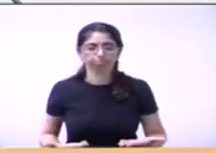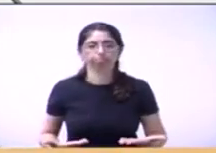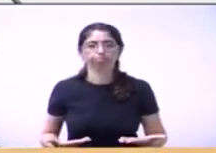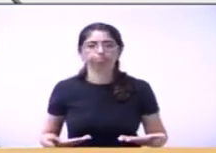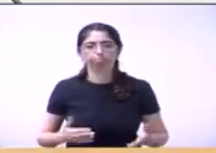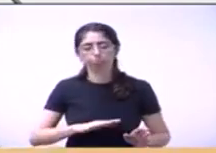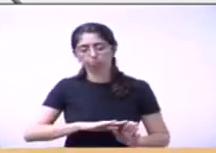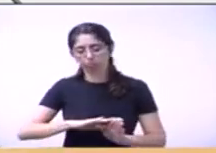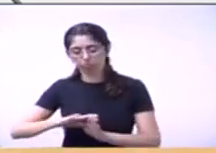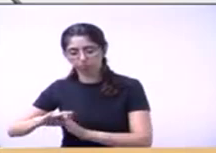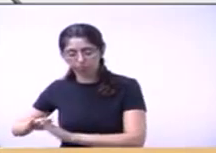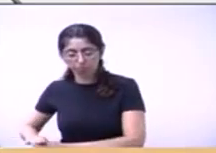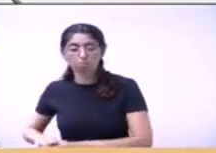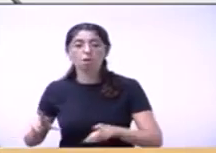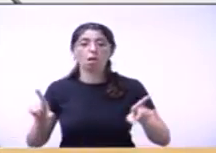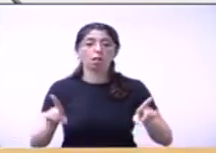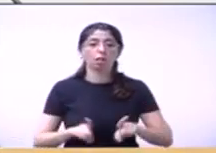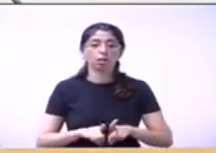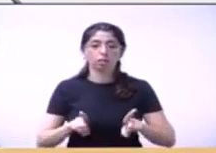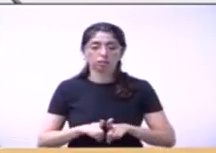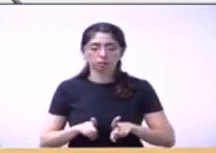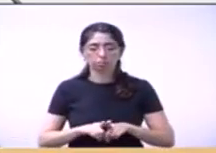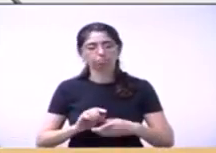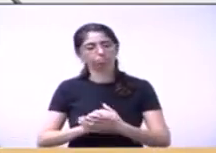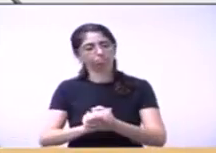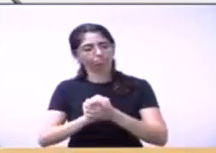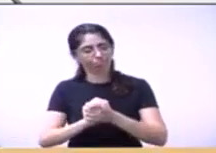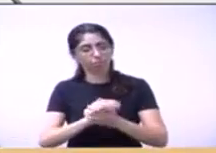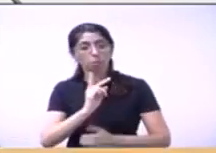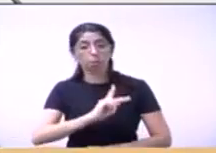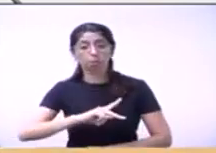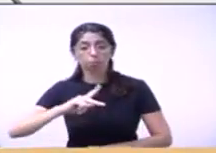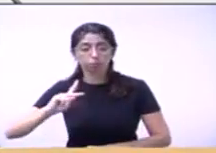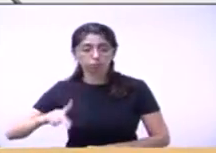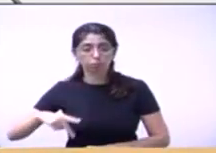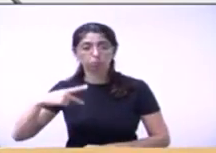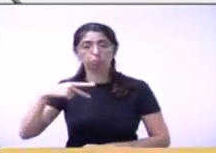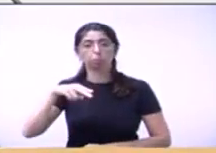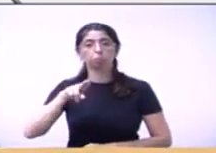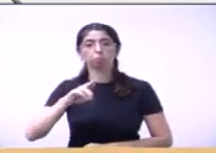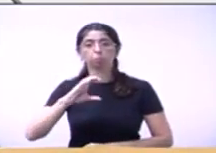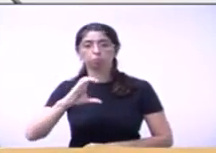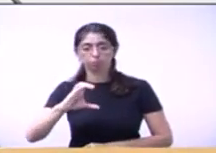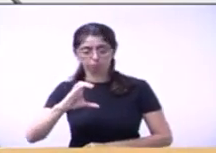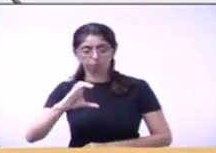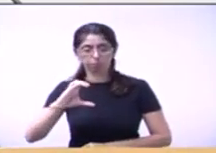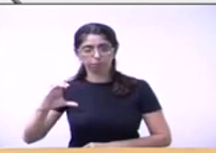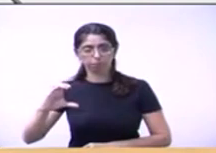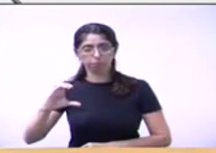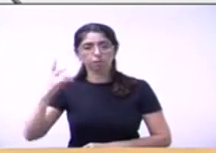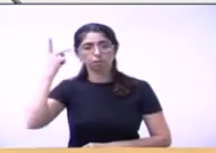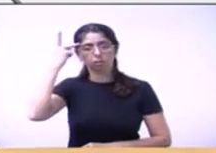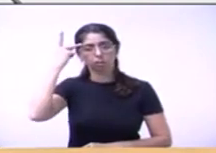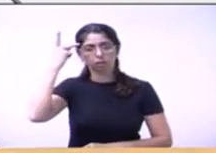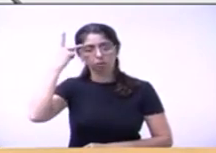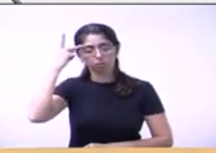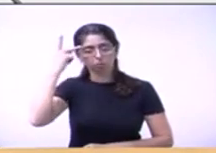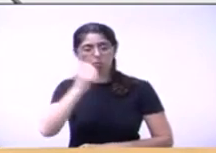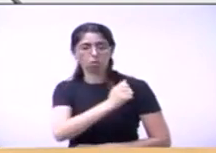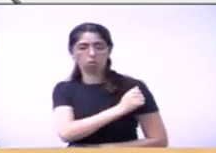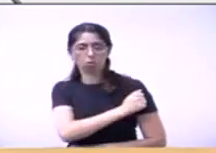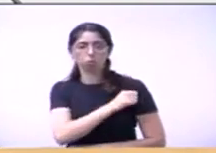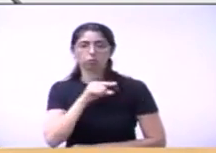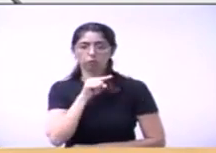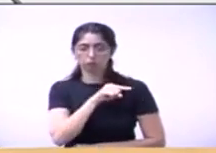PUC de São Paulo, também vítima de igual violência,